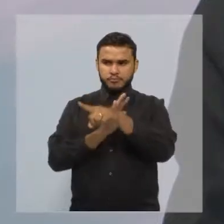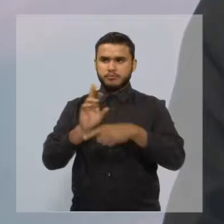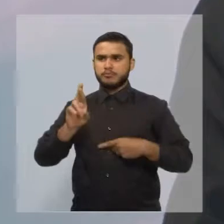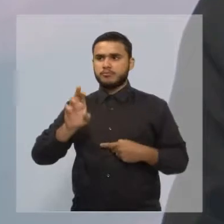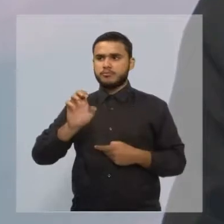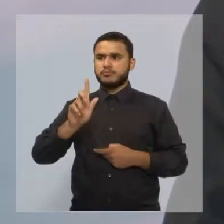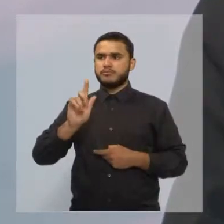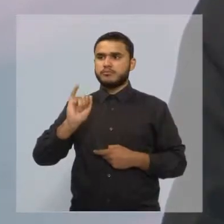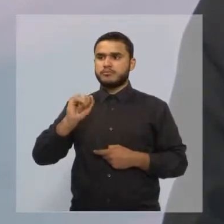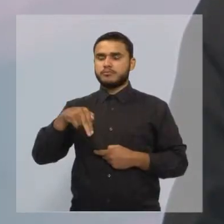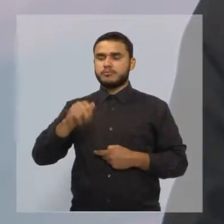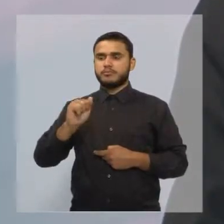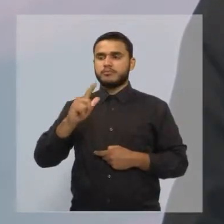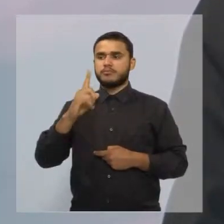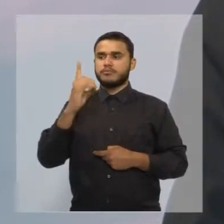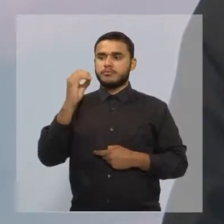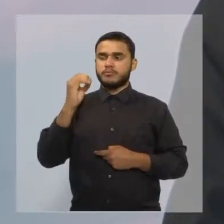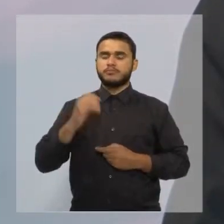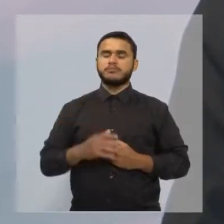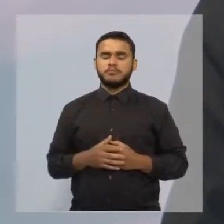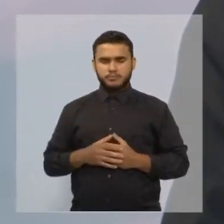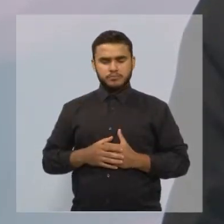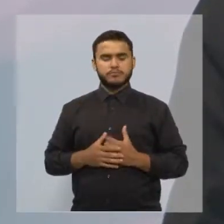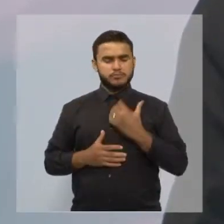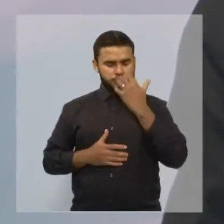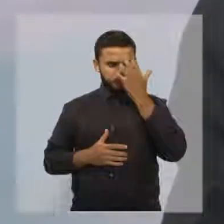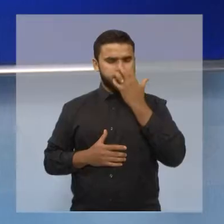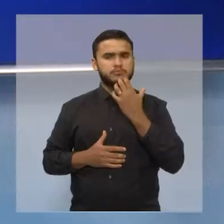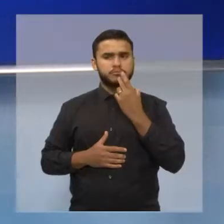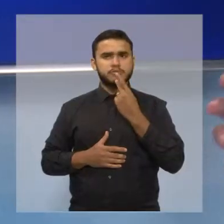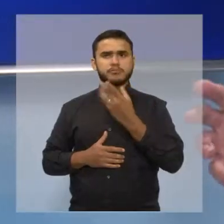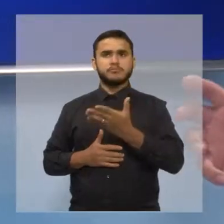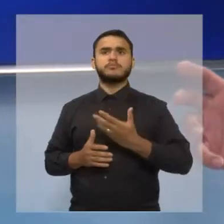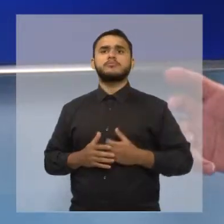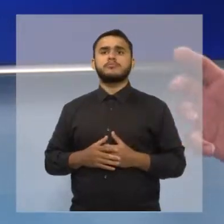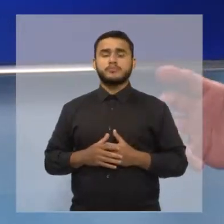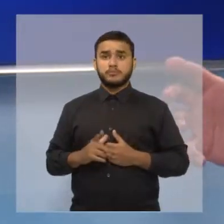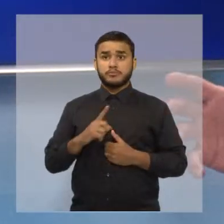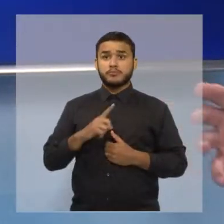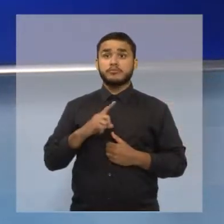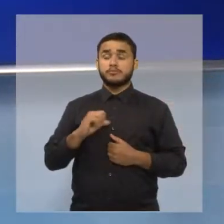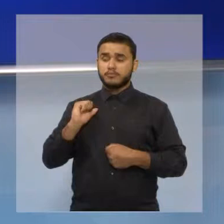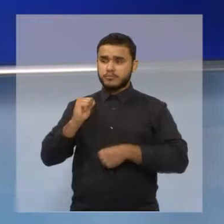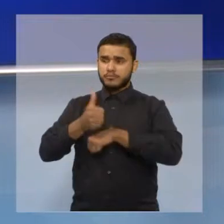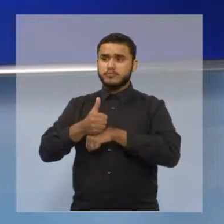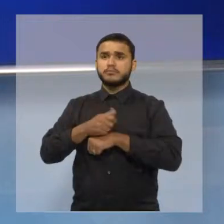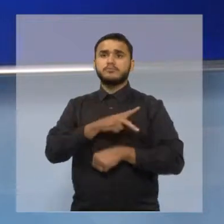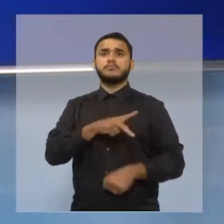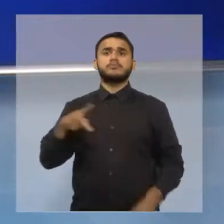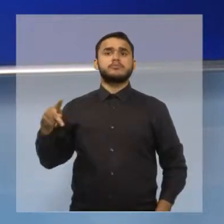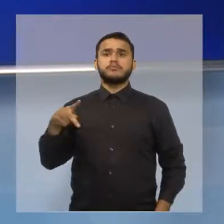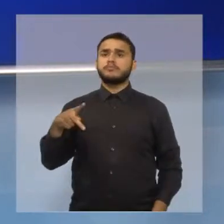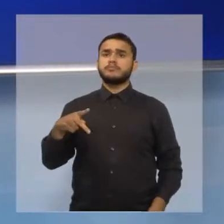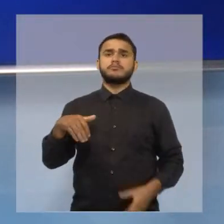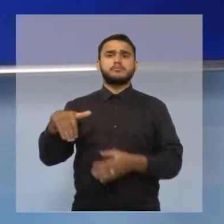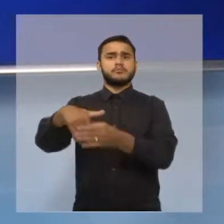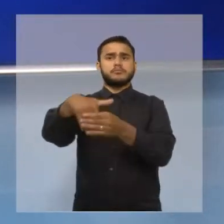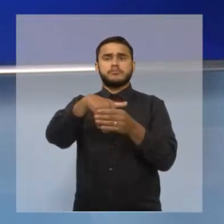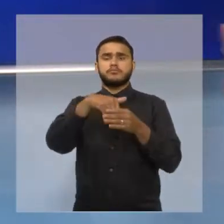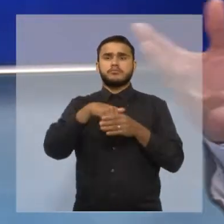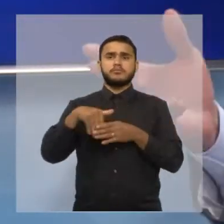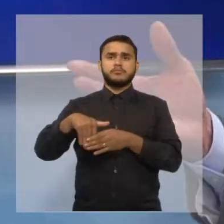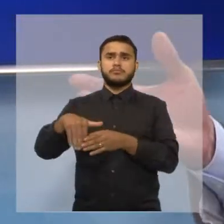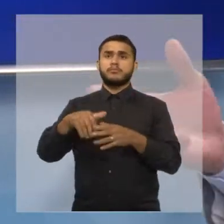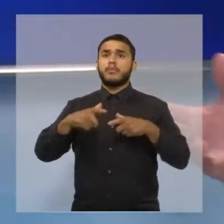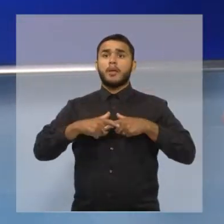muita propriedade de que a legitimidade do presidente da República, com a